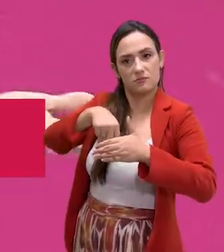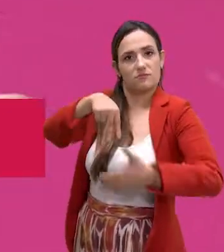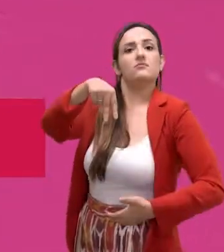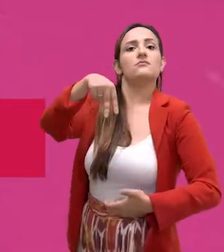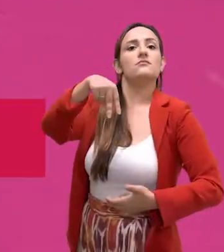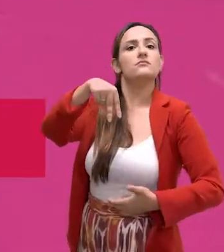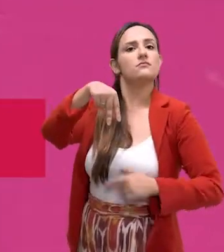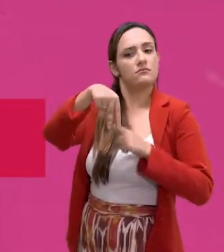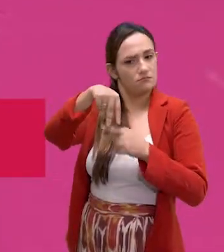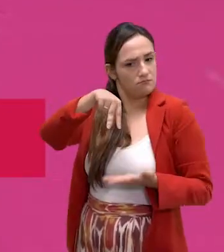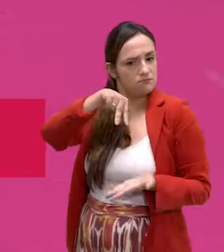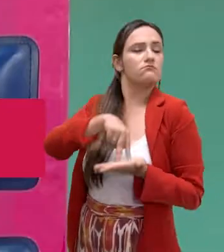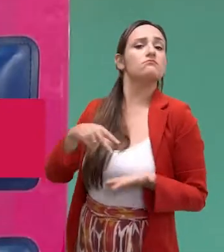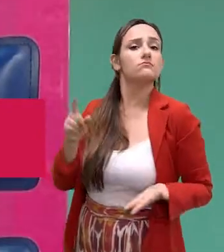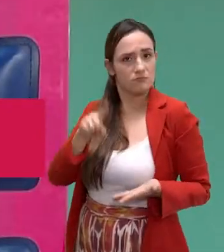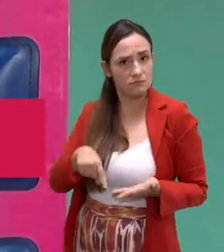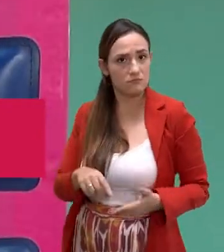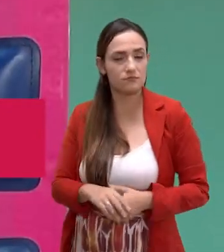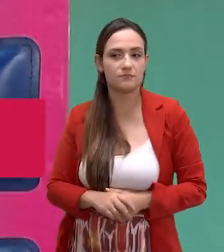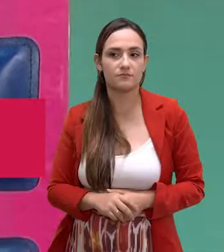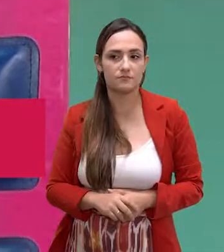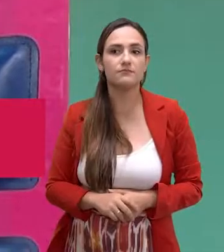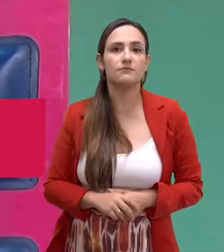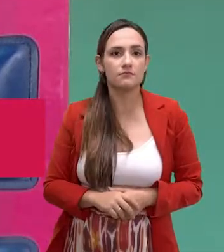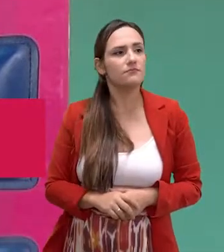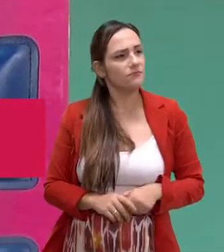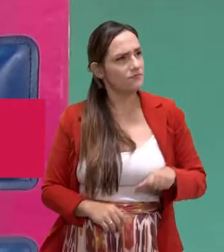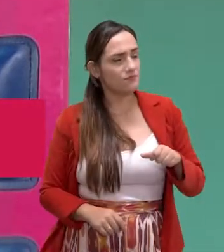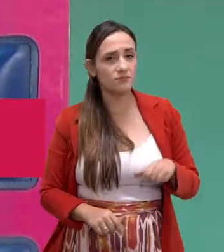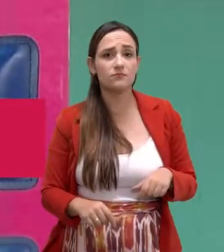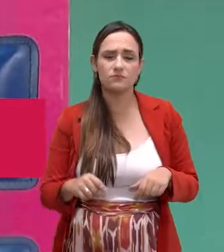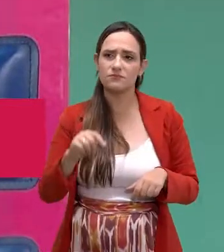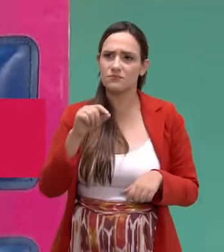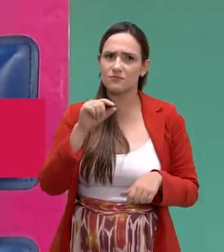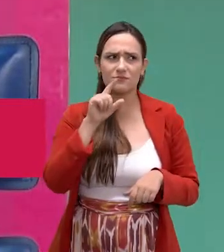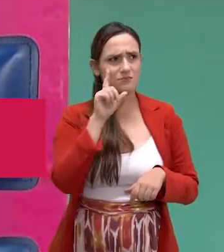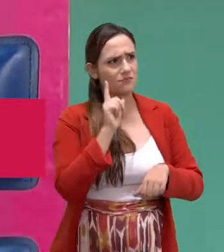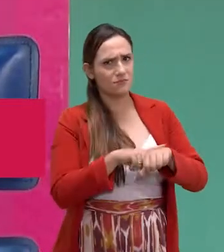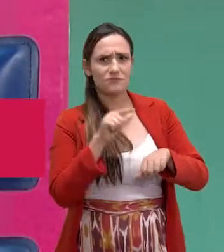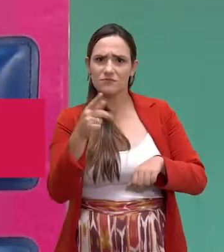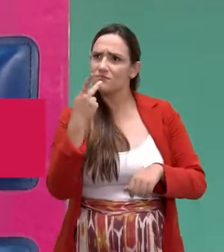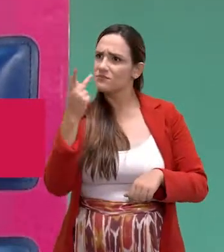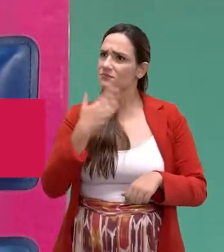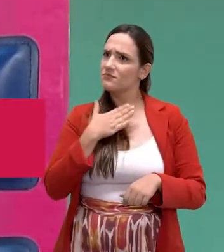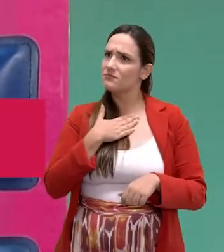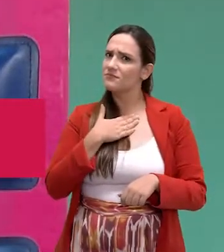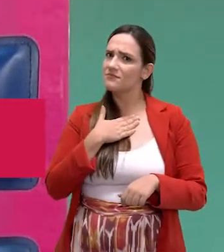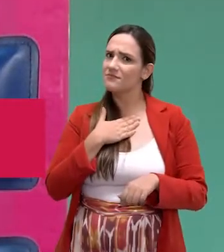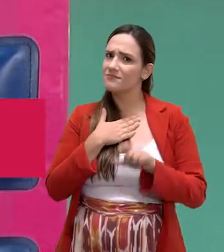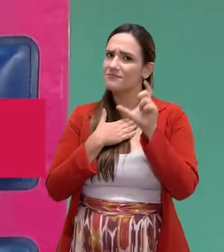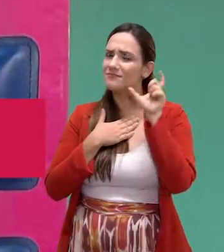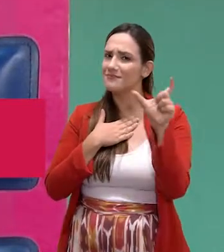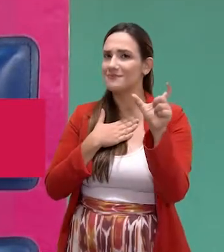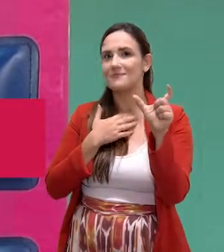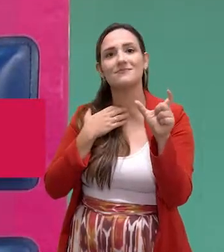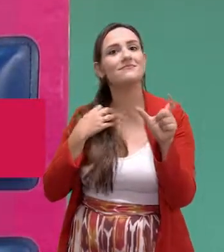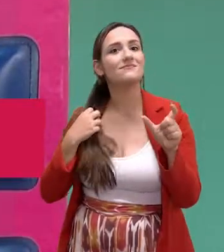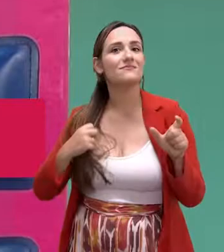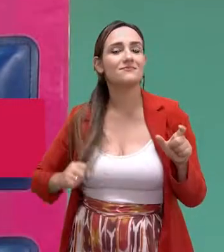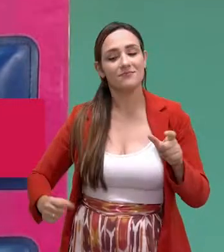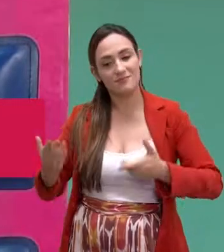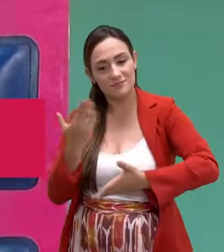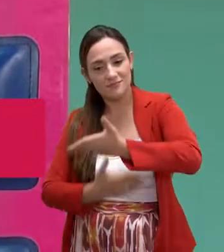essas mulheres também, né, doutora? Você falou o termo, você sabe quando me veio o convite para falar, compartilhar e estar